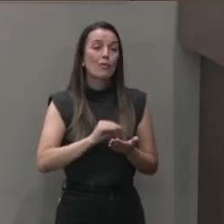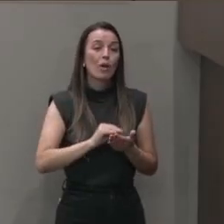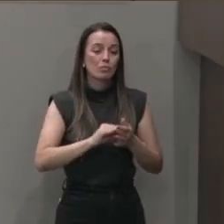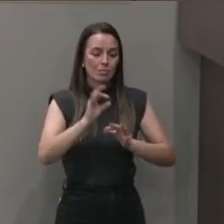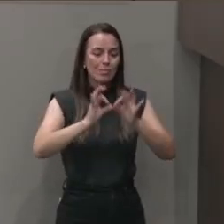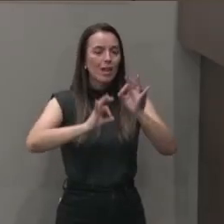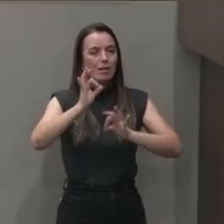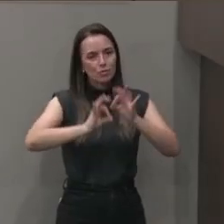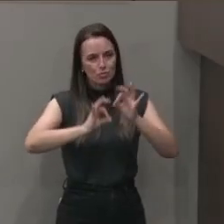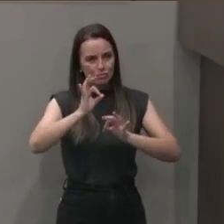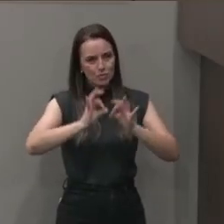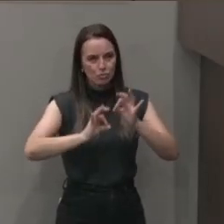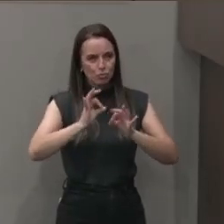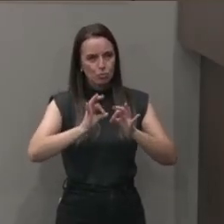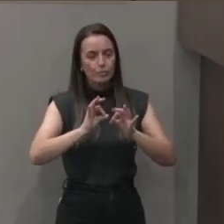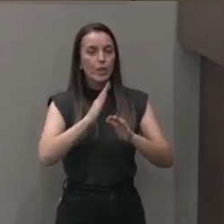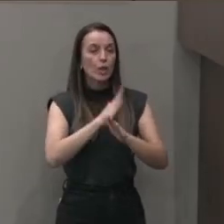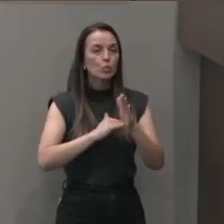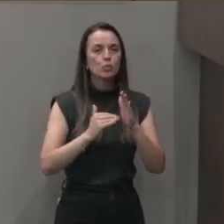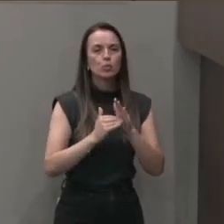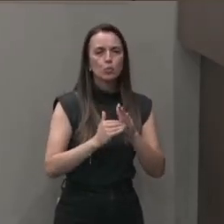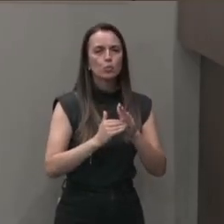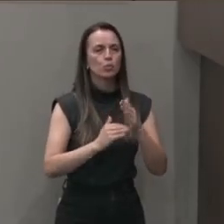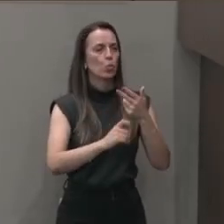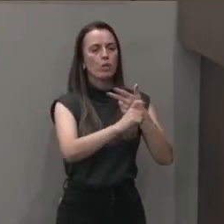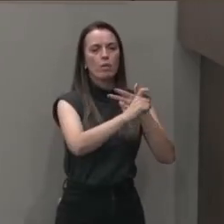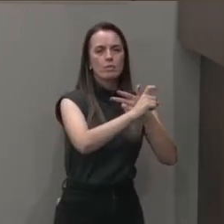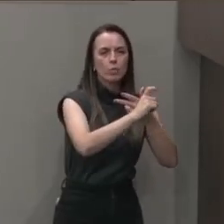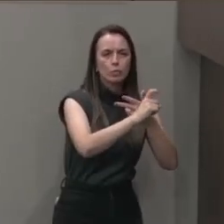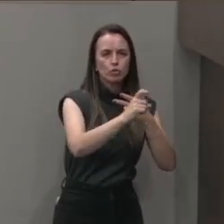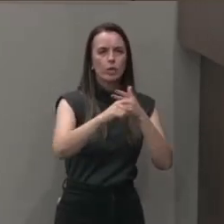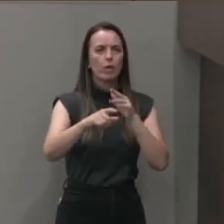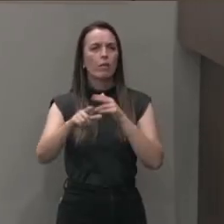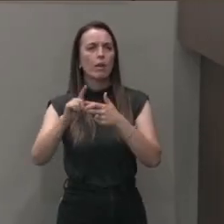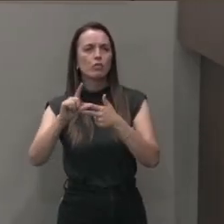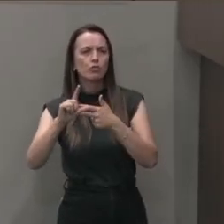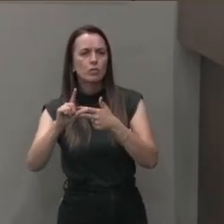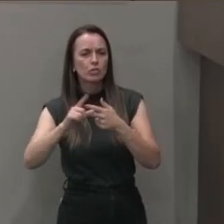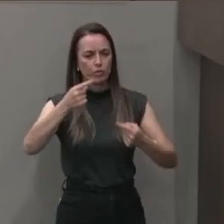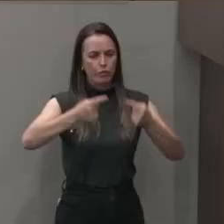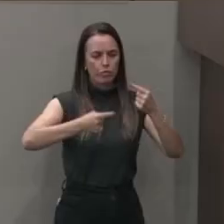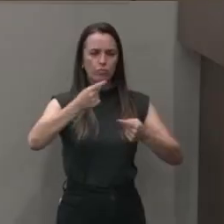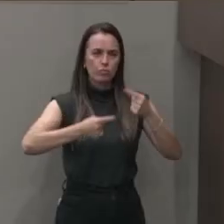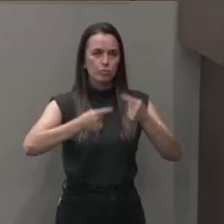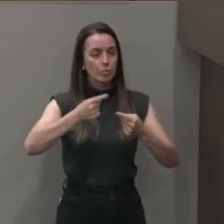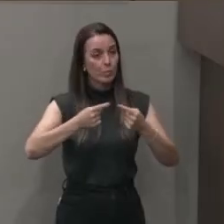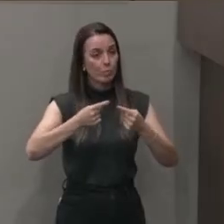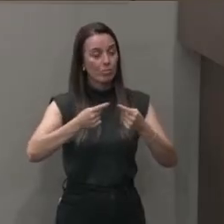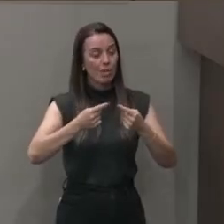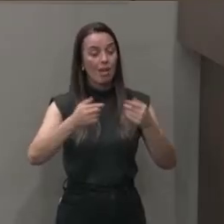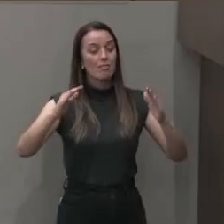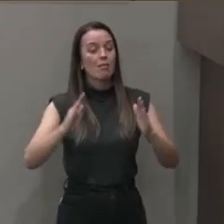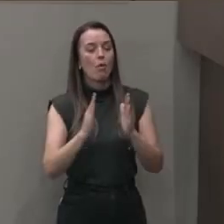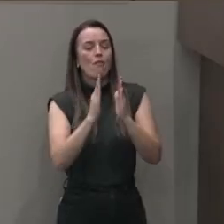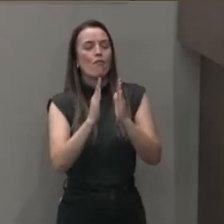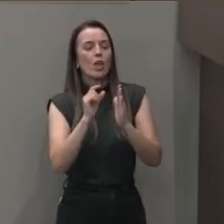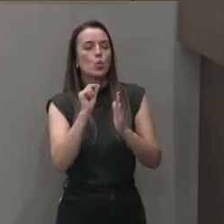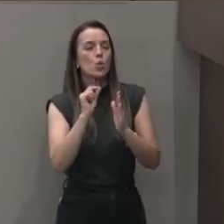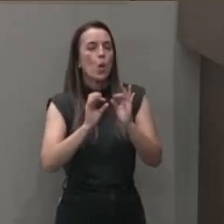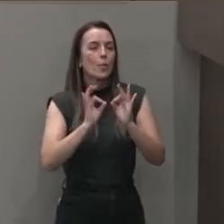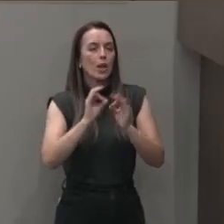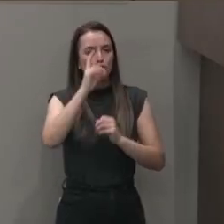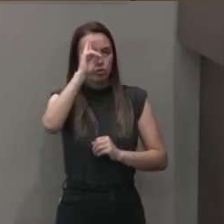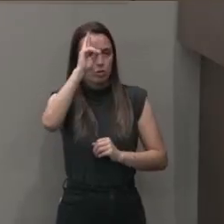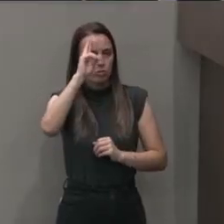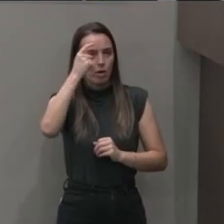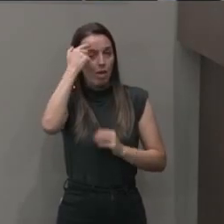debate aqui no Legislativo se depara com a falta de atualização do plano diretor. Eu peço gentilmente aos colegas que reflitam sobre esse voto.